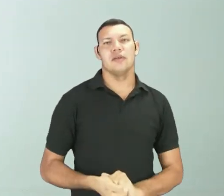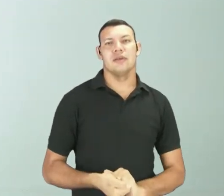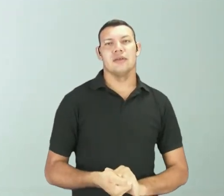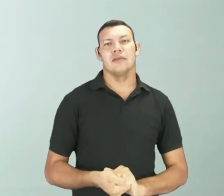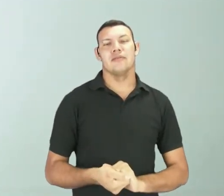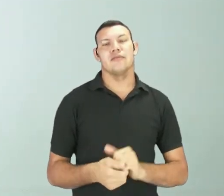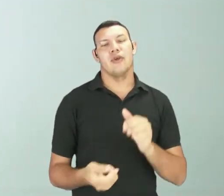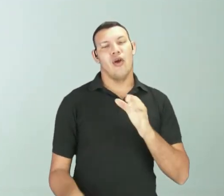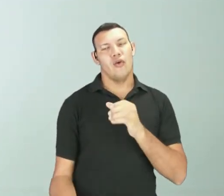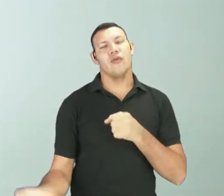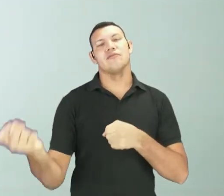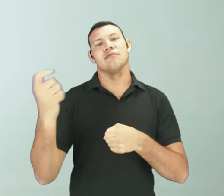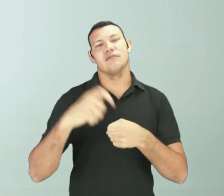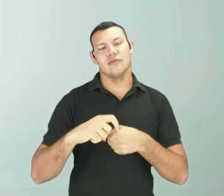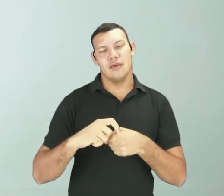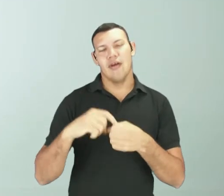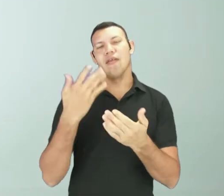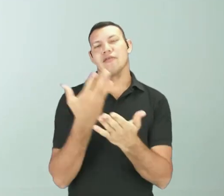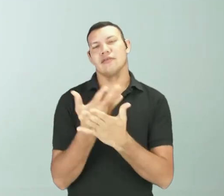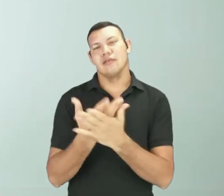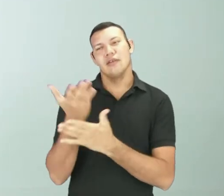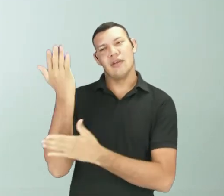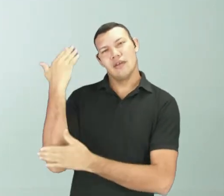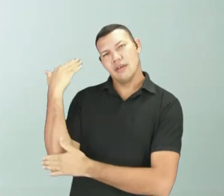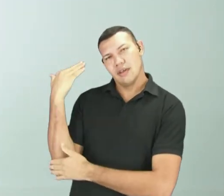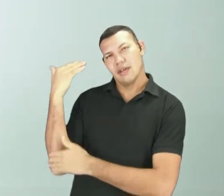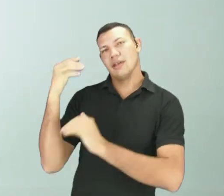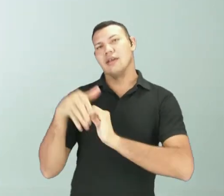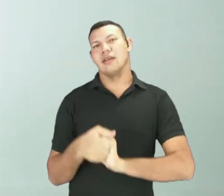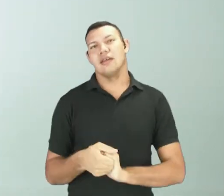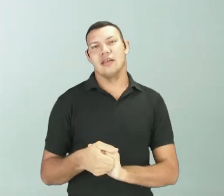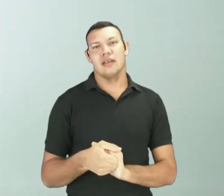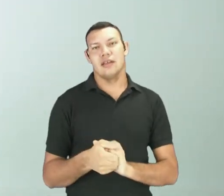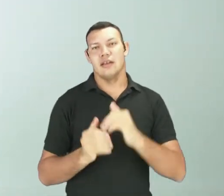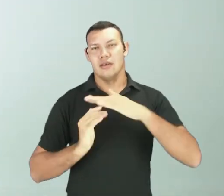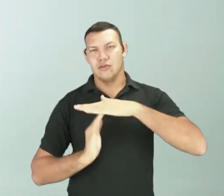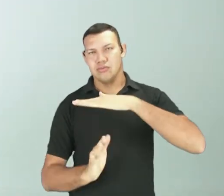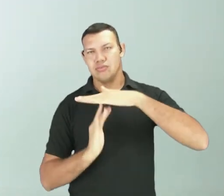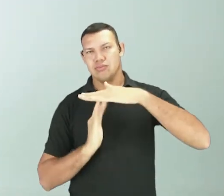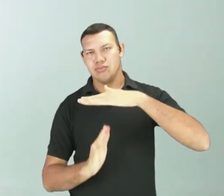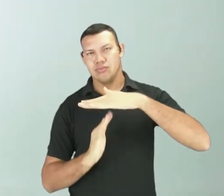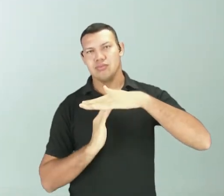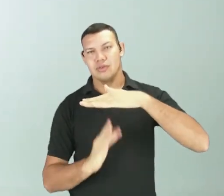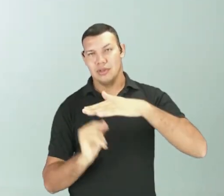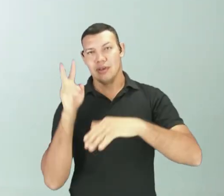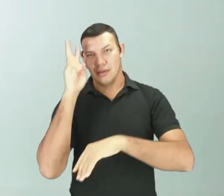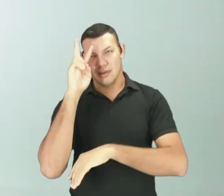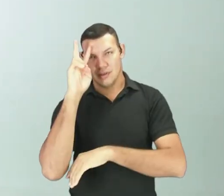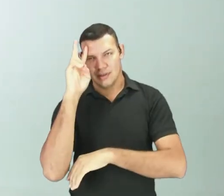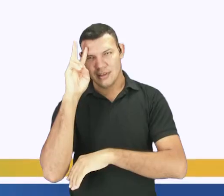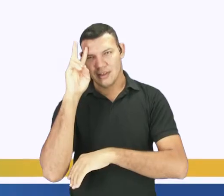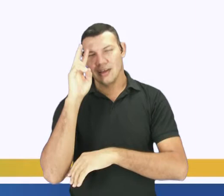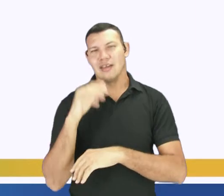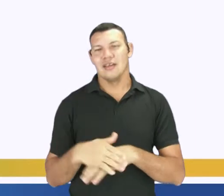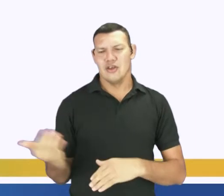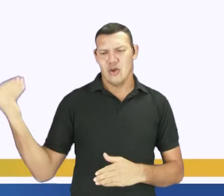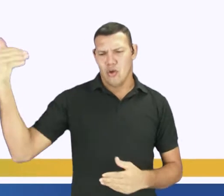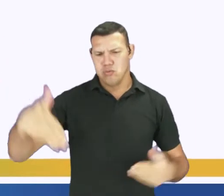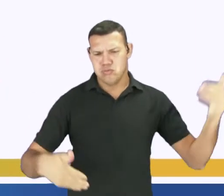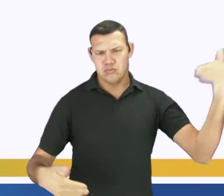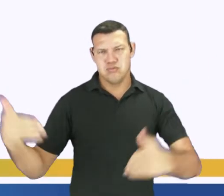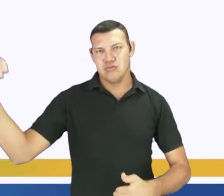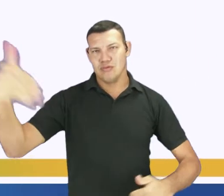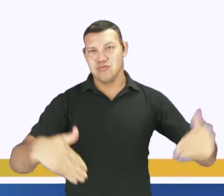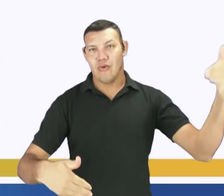gente volta para a aula anterior também, para algumas aulas atrás, quando a gente fala dos imigrantes. Lembra os imigrantes que vieram e foram para as